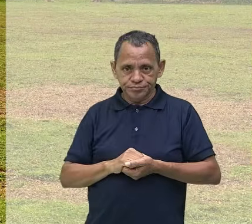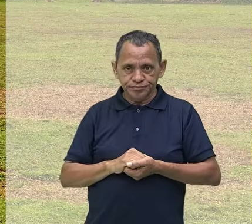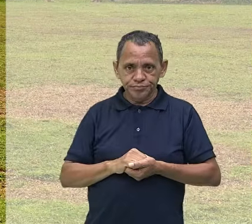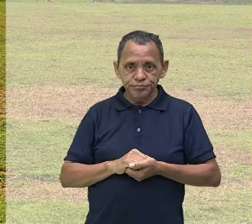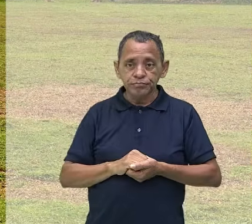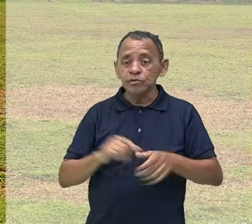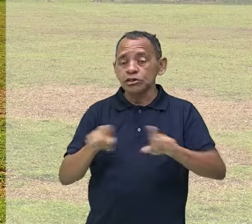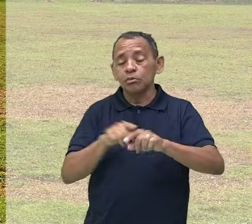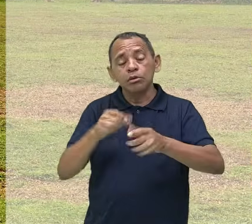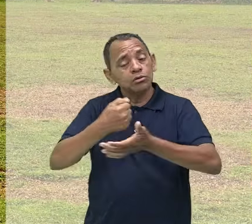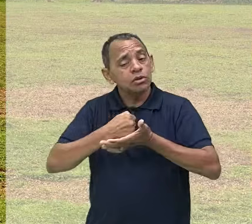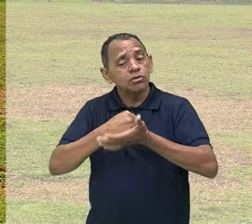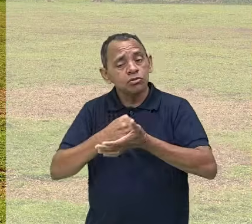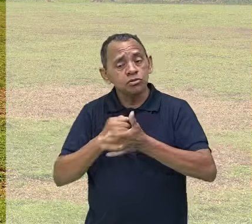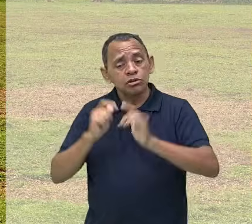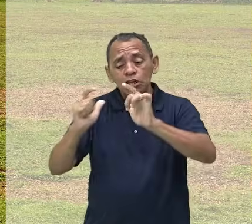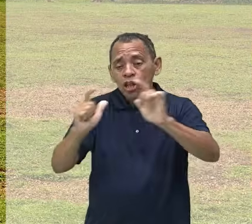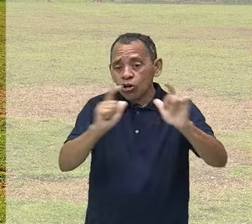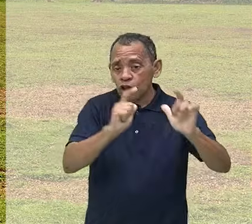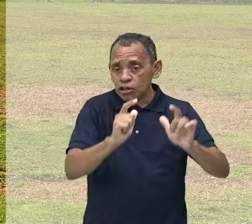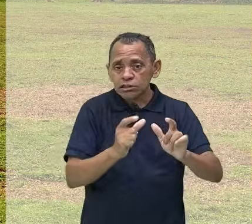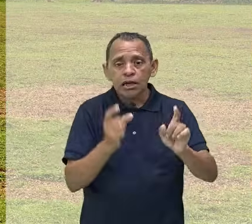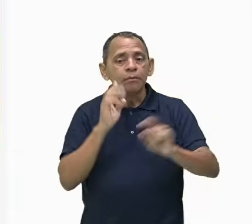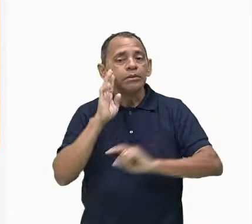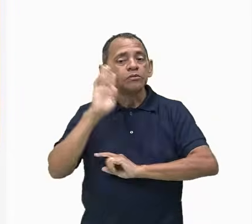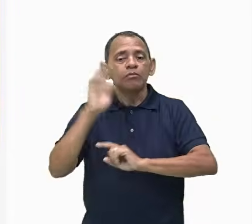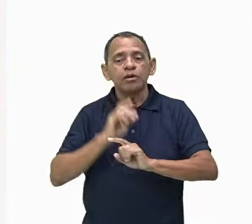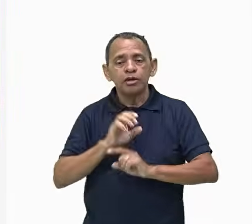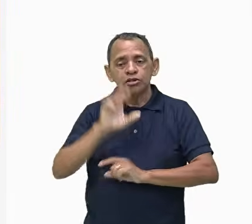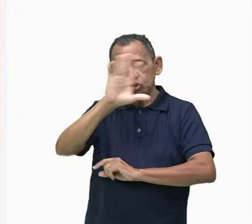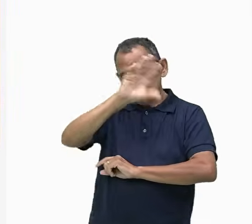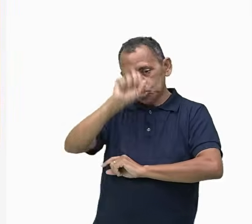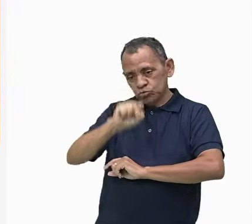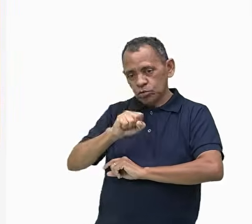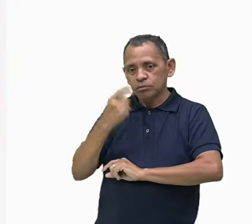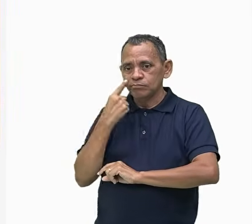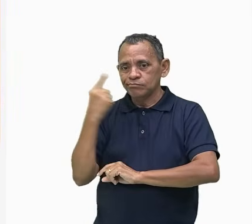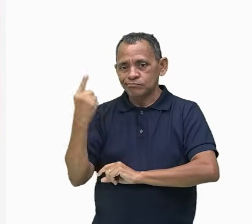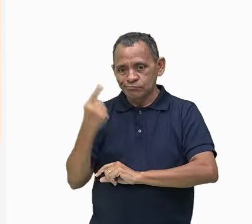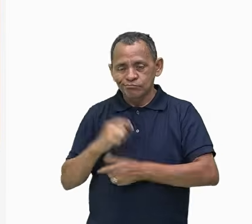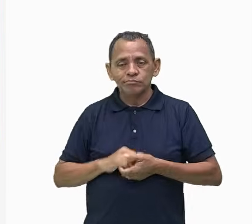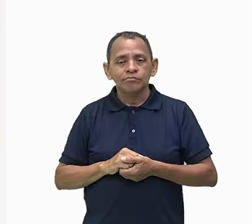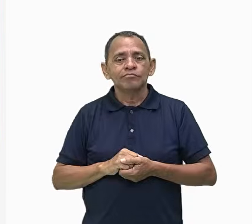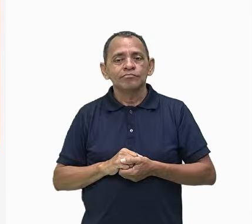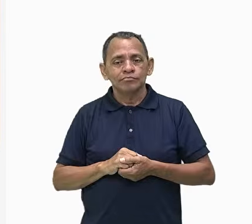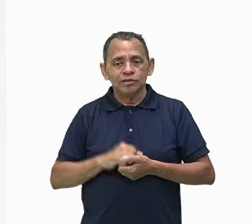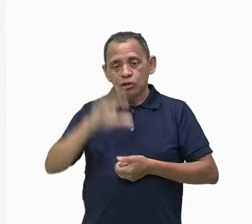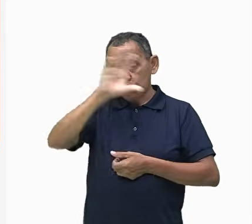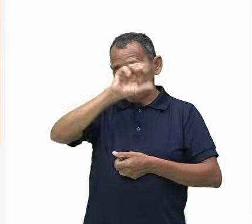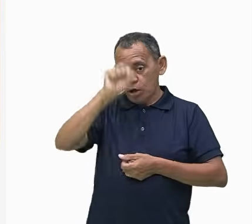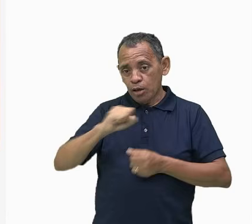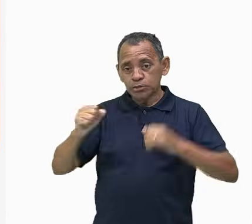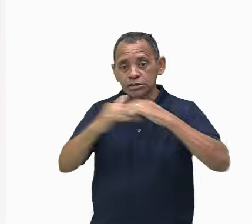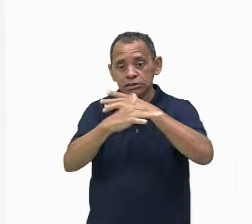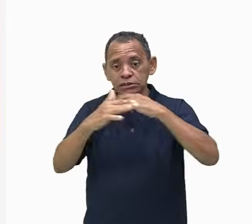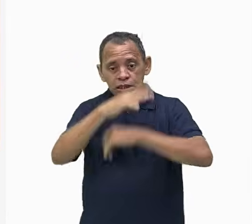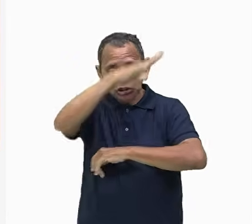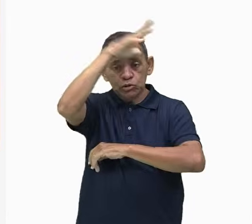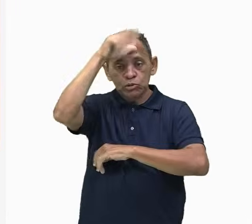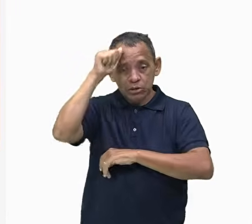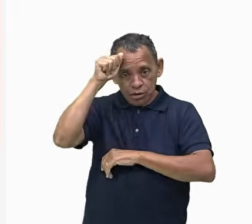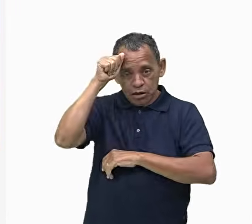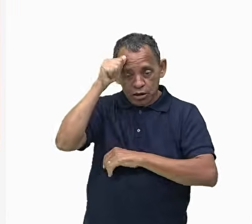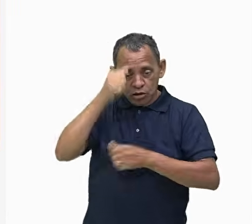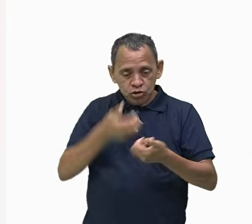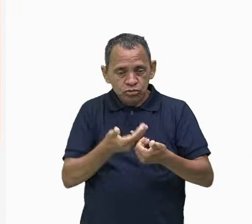nos ajuda a nos localizar principalmente nos mapas. Olha só esse mapa da cidade aí de Manaus, com a divisão